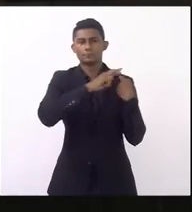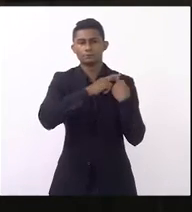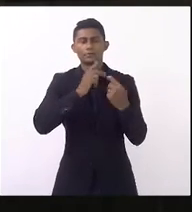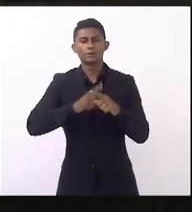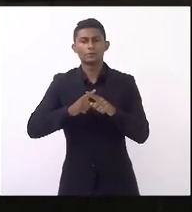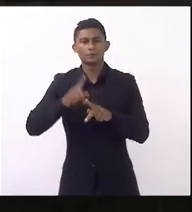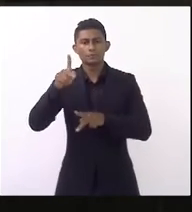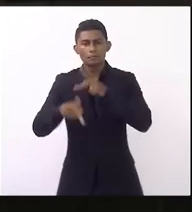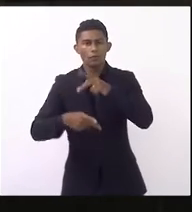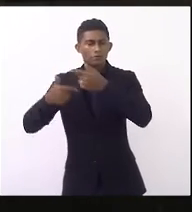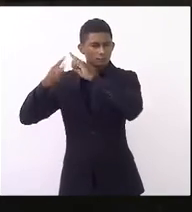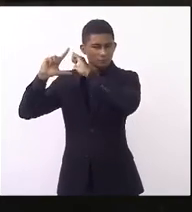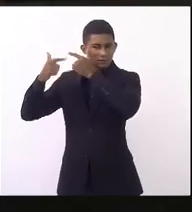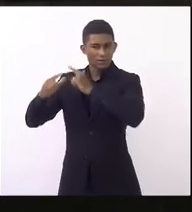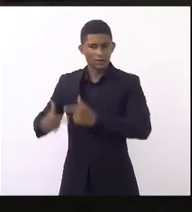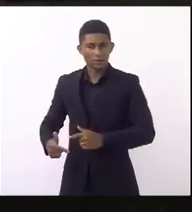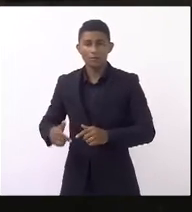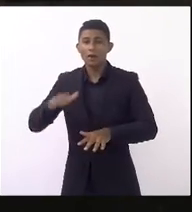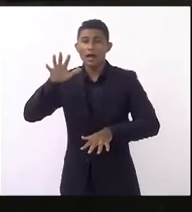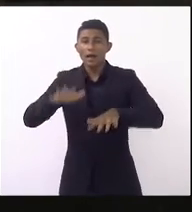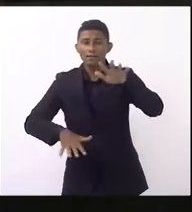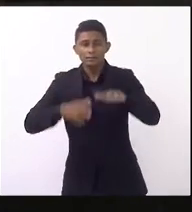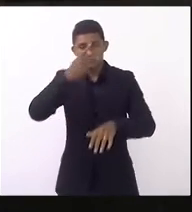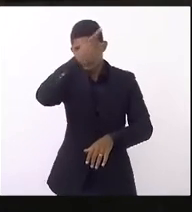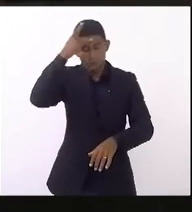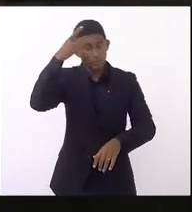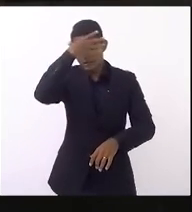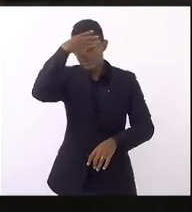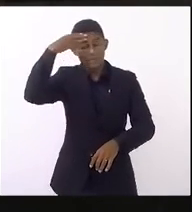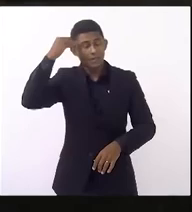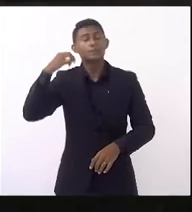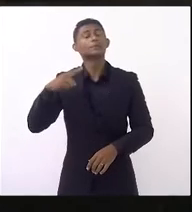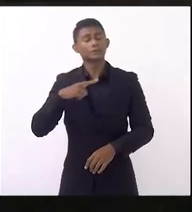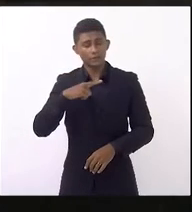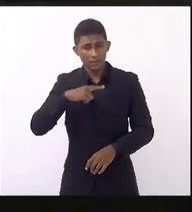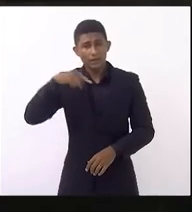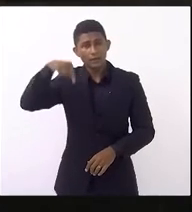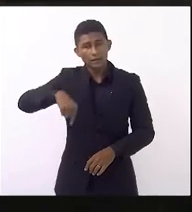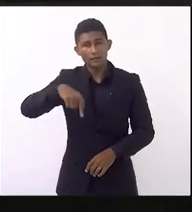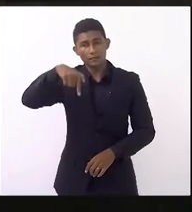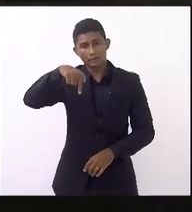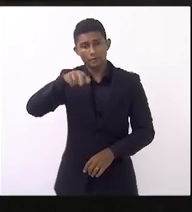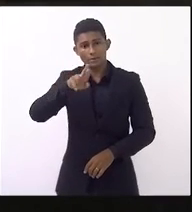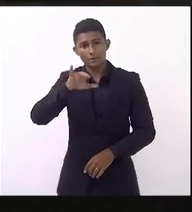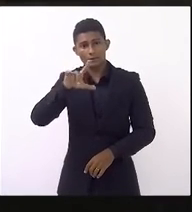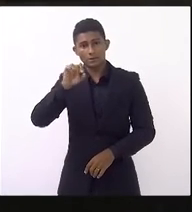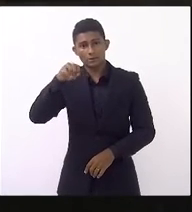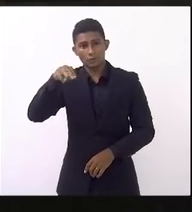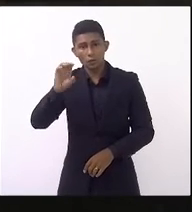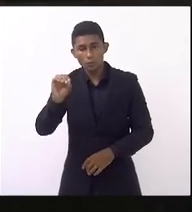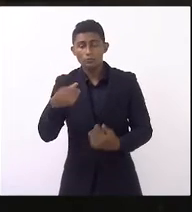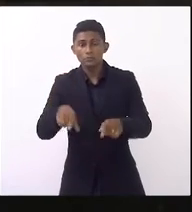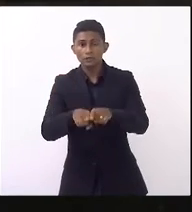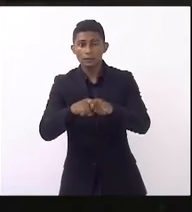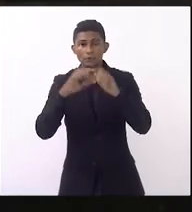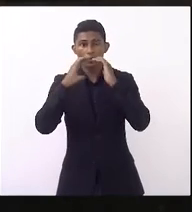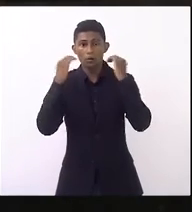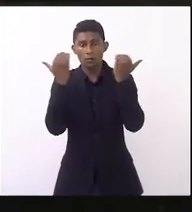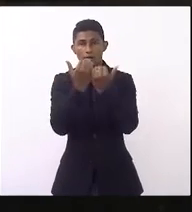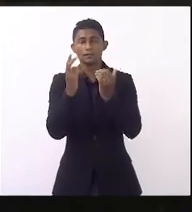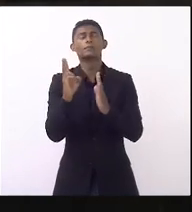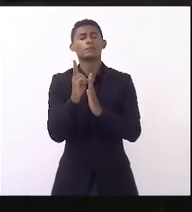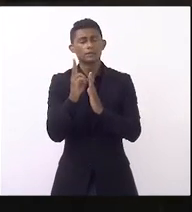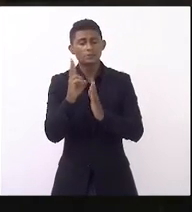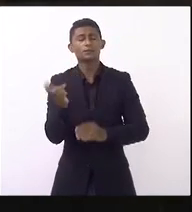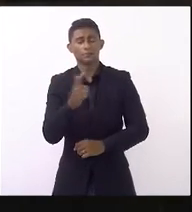tradicionais, ninguém lembra que no estado do Rio de Janeiro temos muitos quilombos, temos comunidades indígenas aqui,